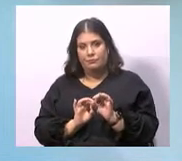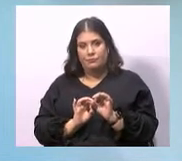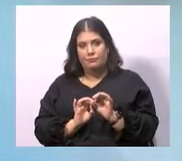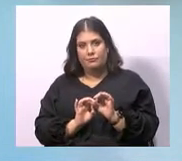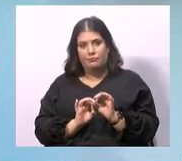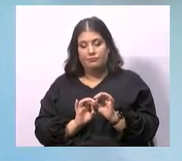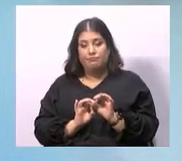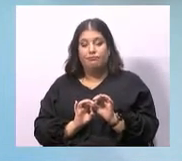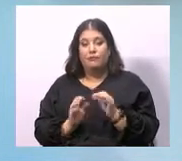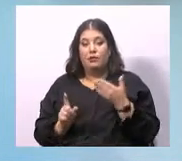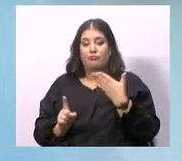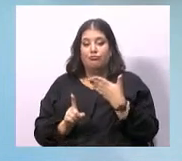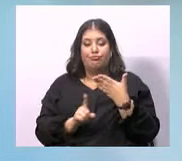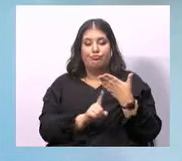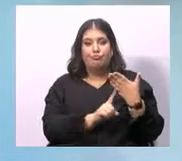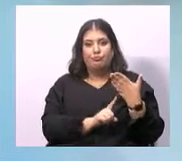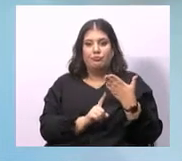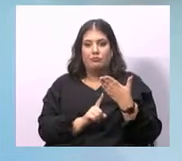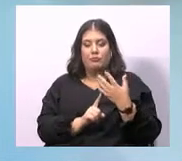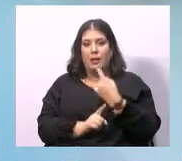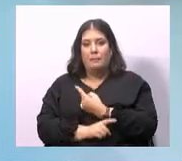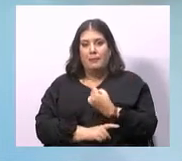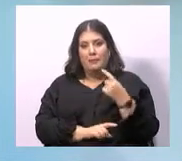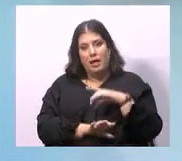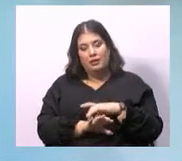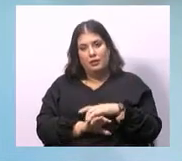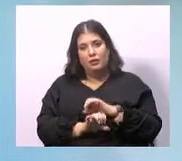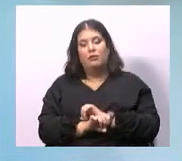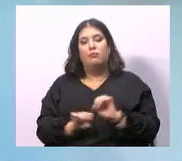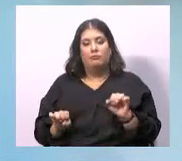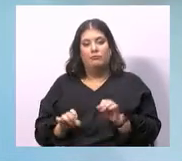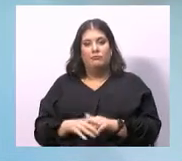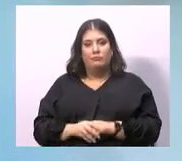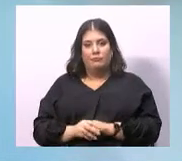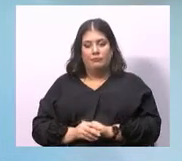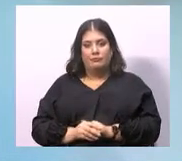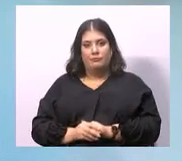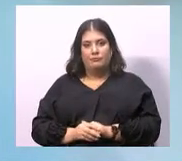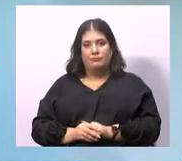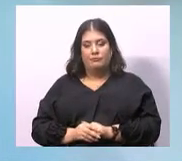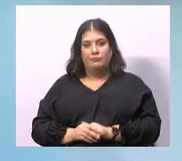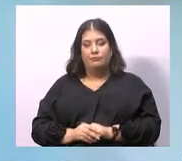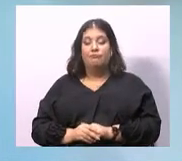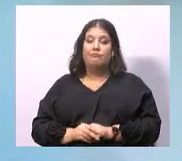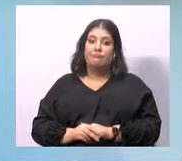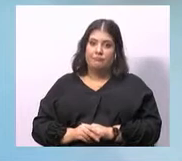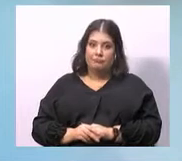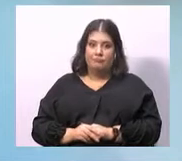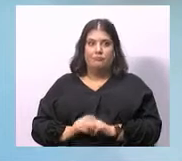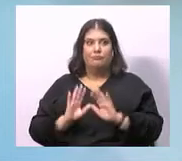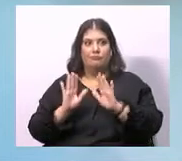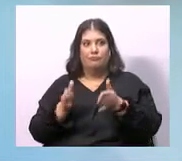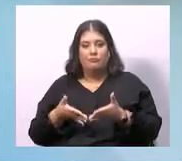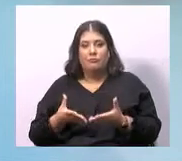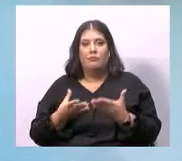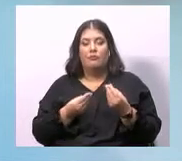às particularidades em questão de cada uma das patologias dos senhores em causa. Isto é, já aplicou produtos,